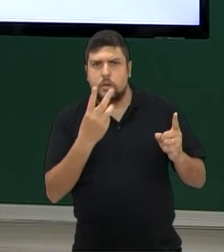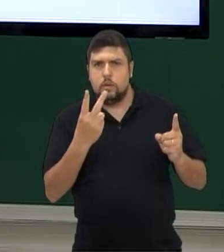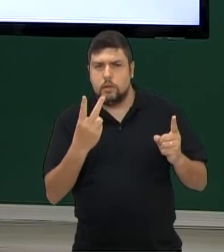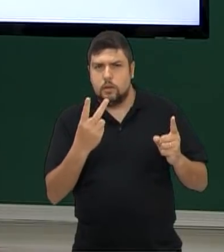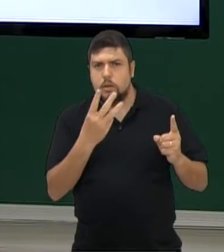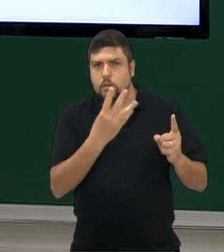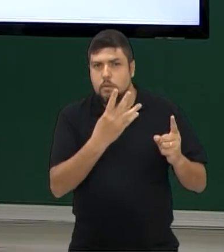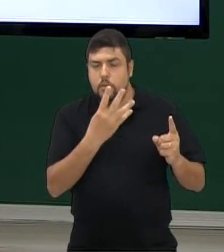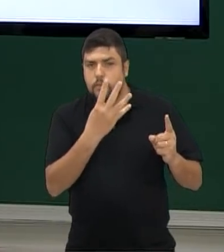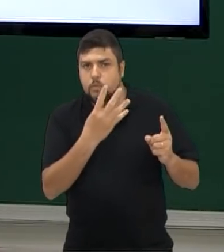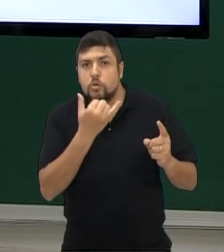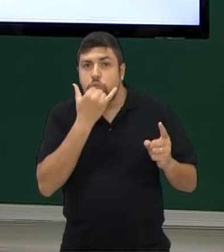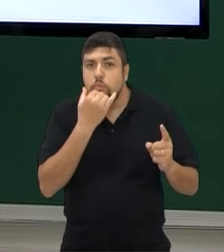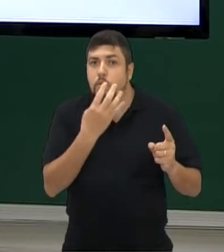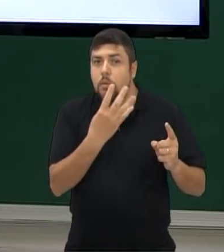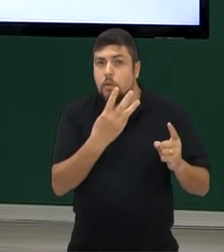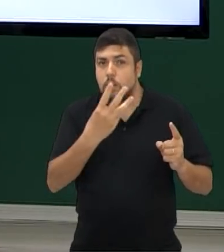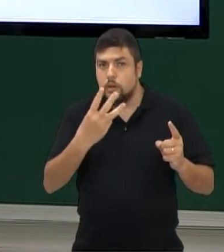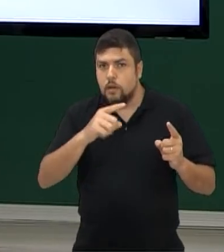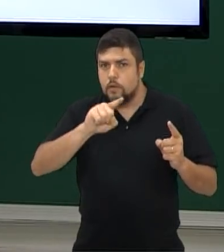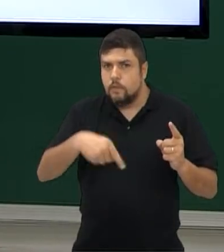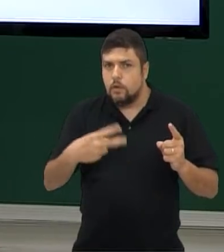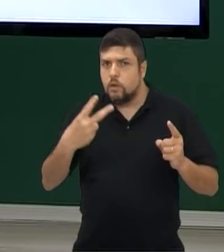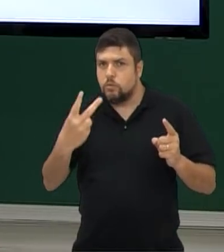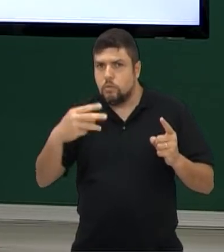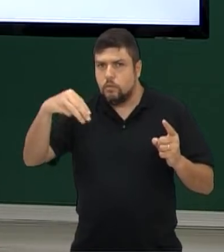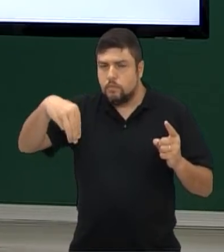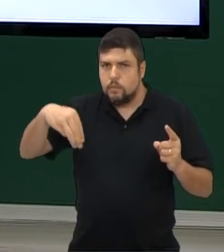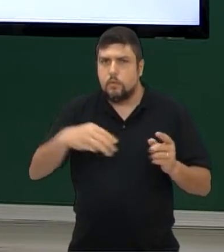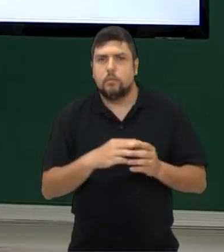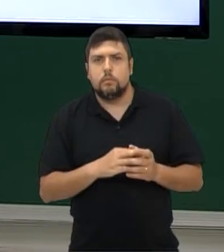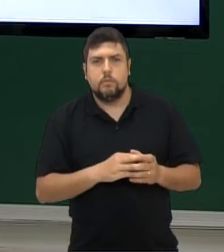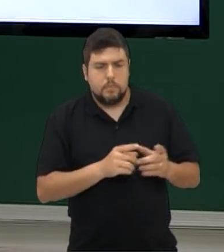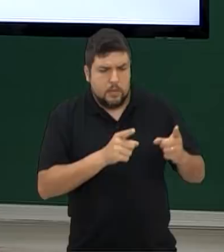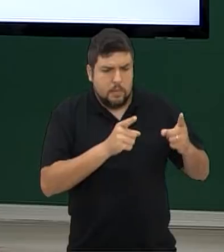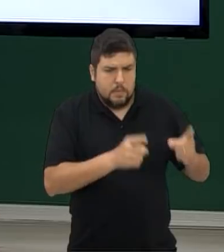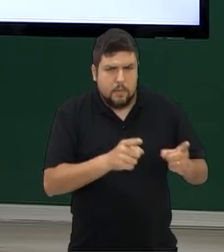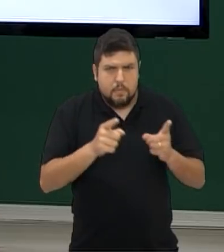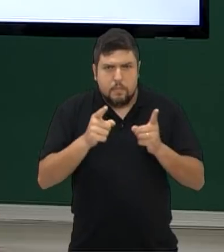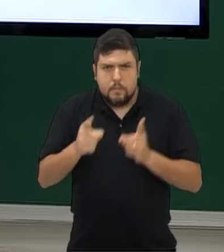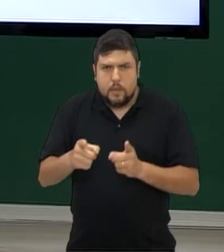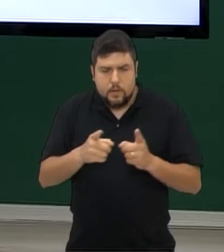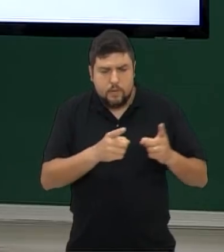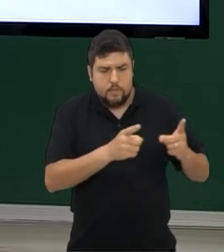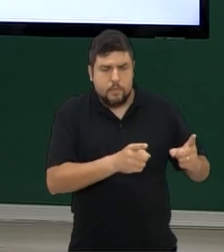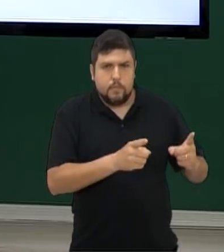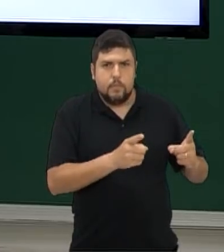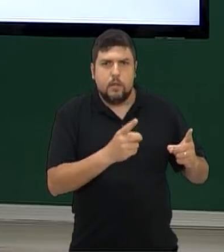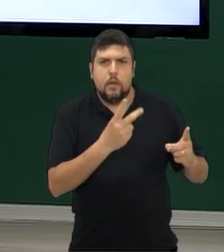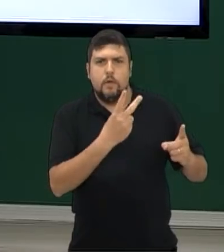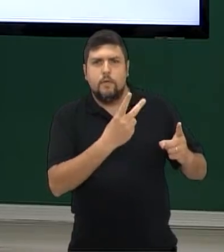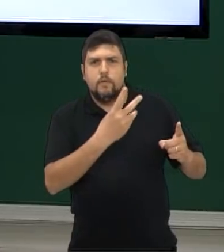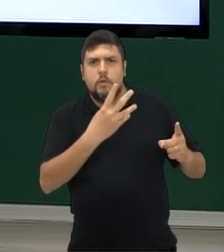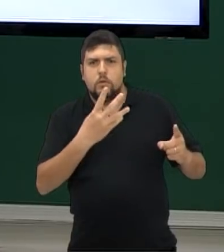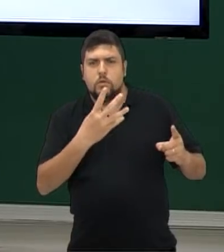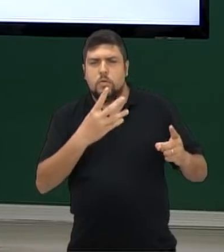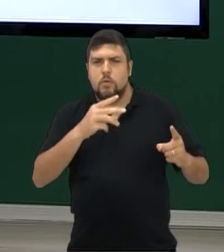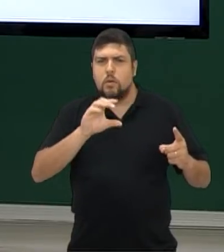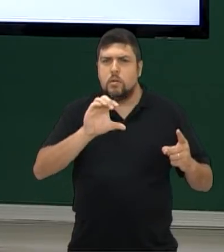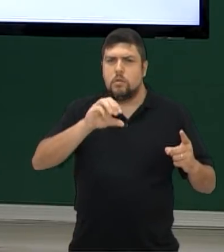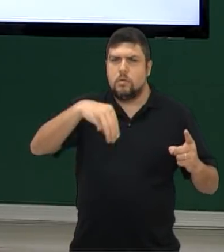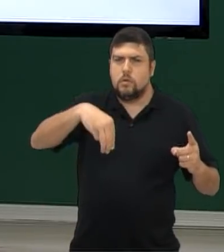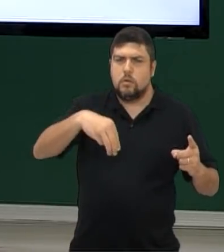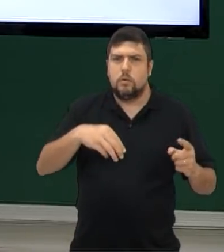metros, certo? Em pedaços de 24 centímetros. Opa, metro e centímetro? Ai, professora, isso